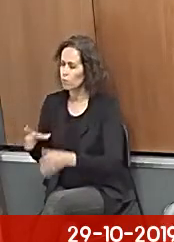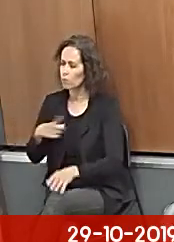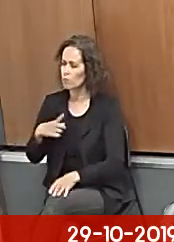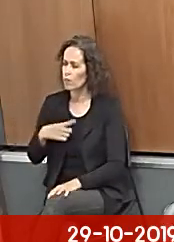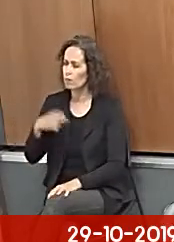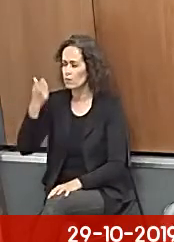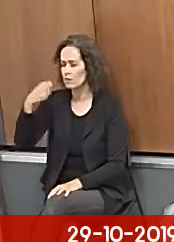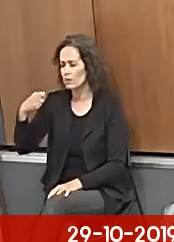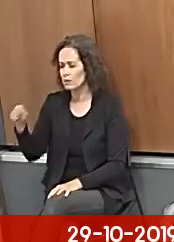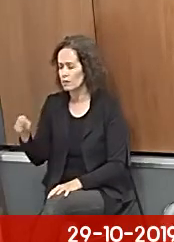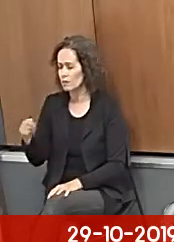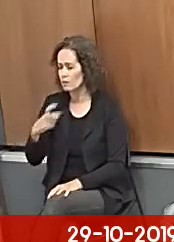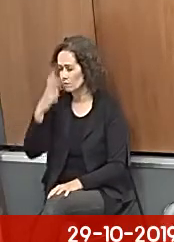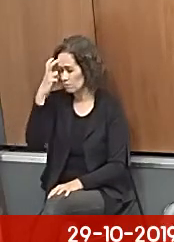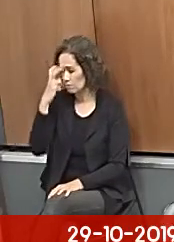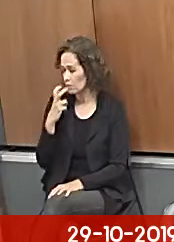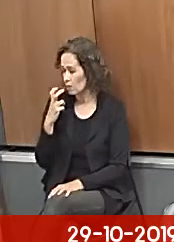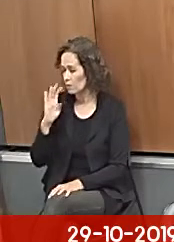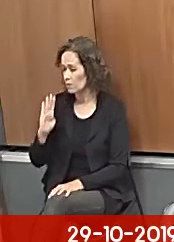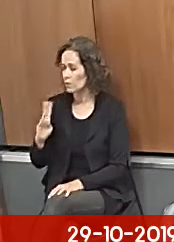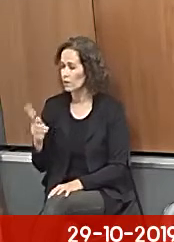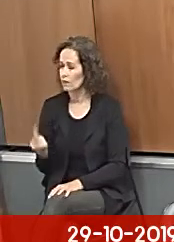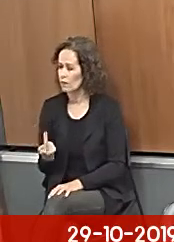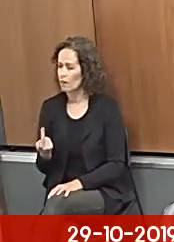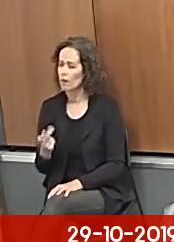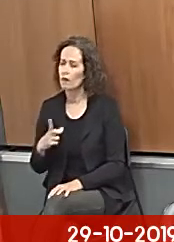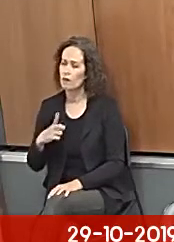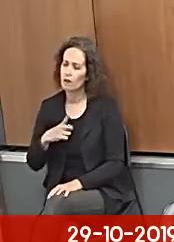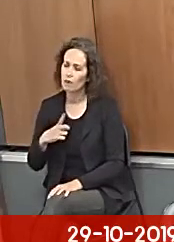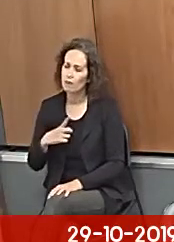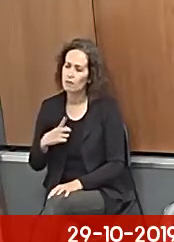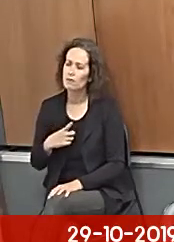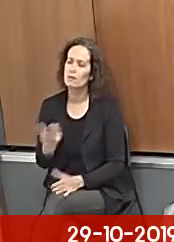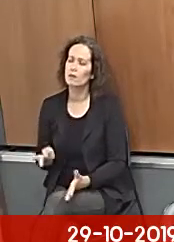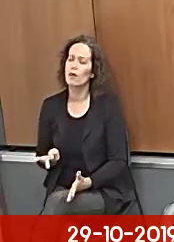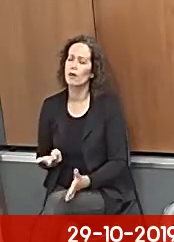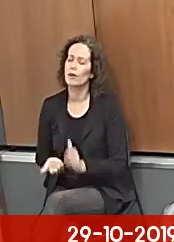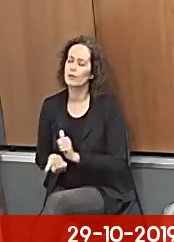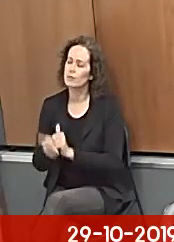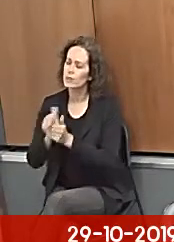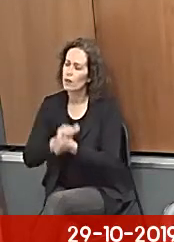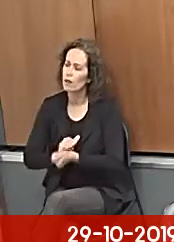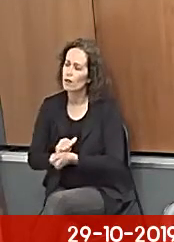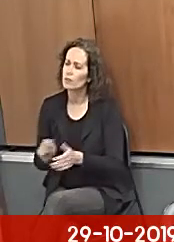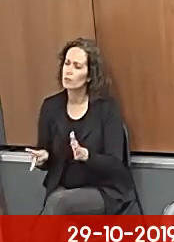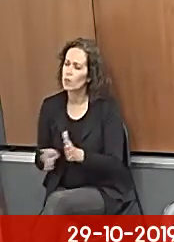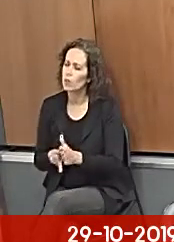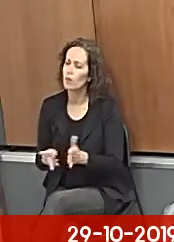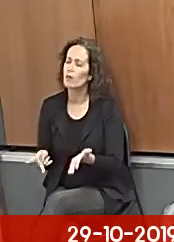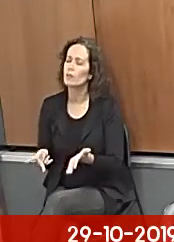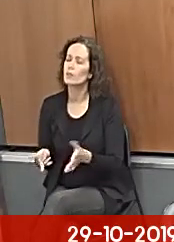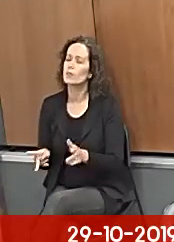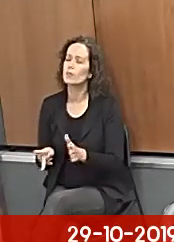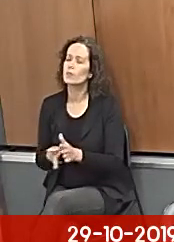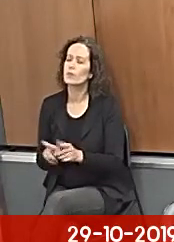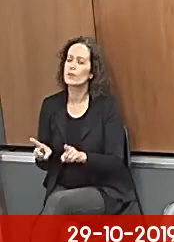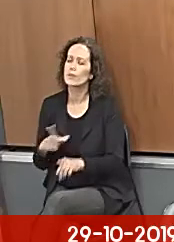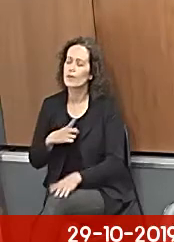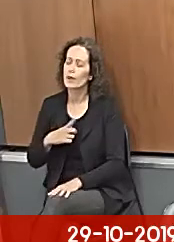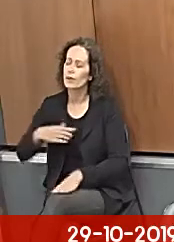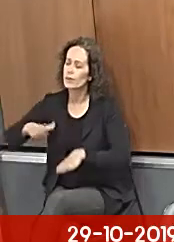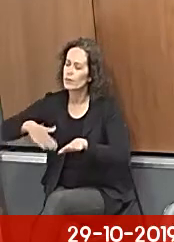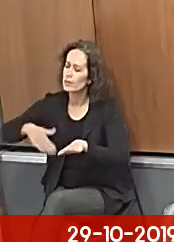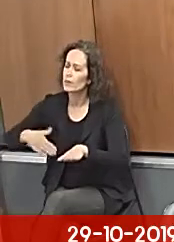de Deficientes Visuais de Belo Horizonte. Então, tem o goalball, tem o atletismo, tem a natação, tem o judô, né? Nós